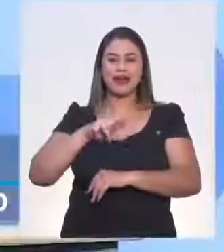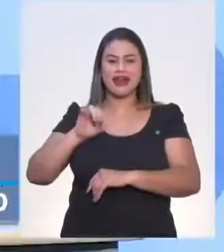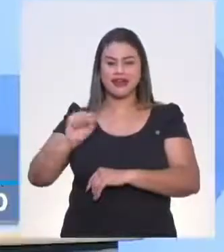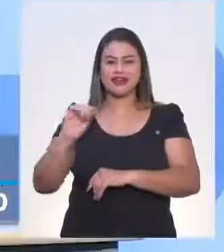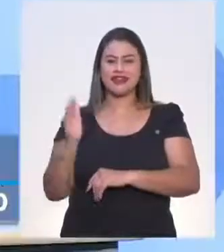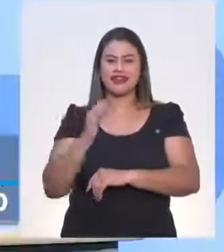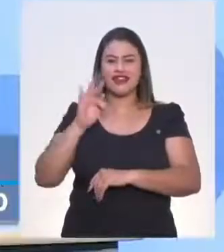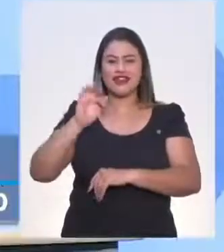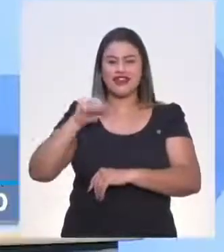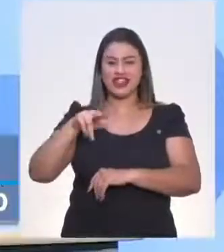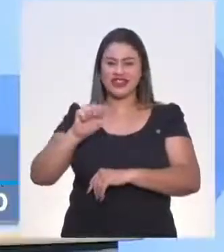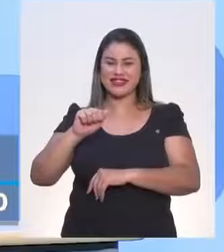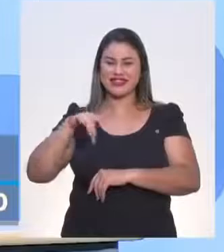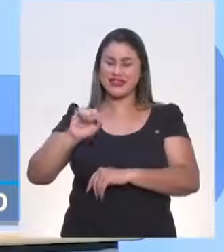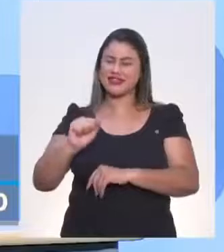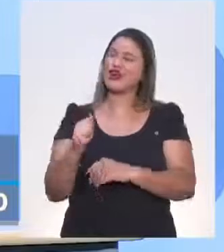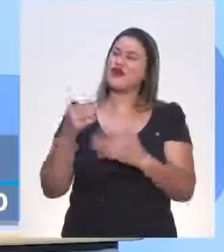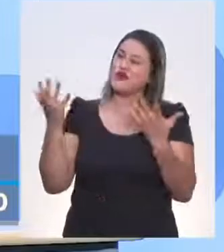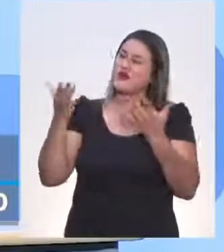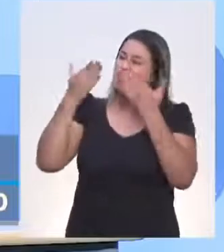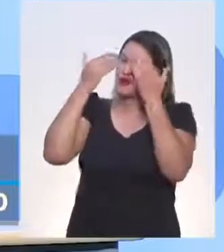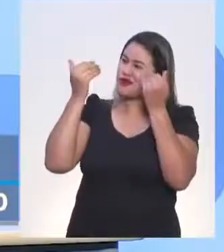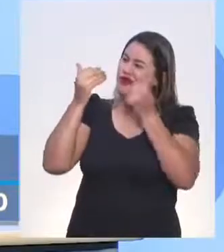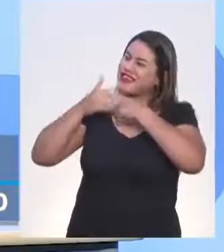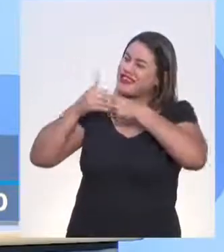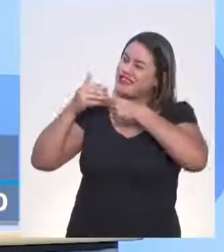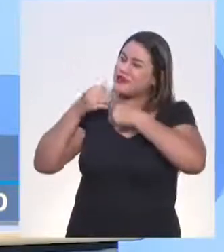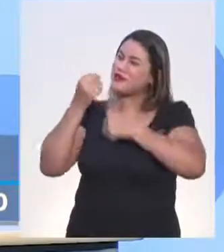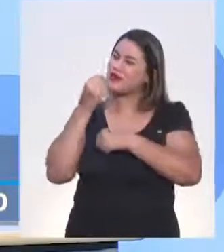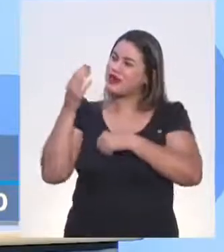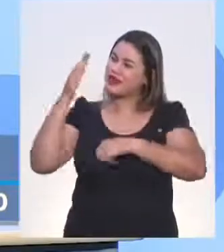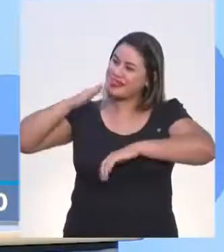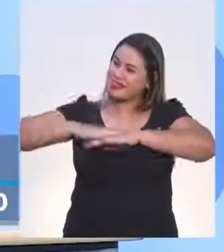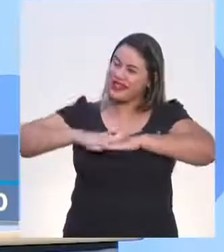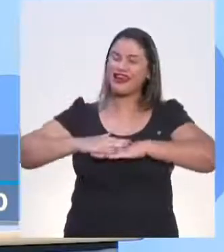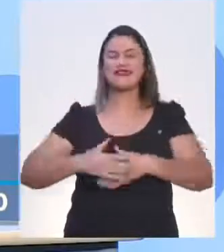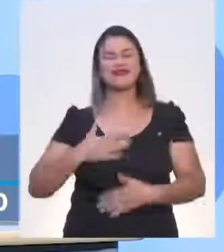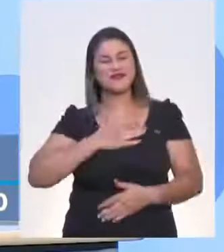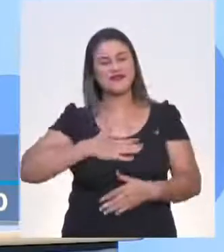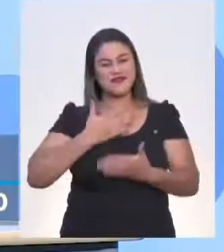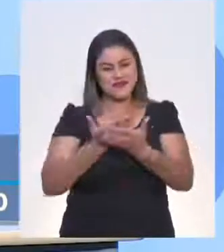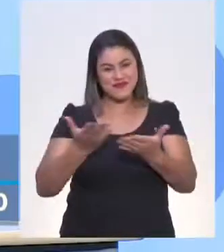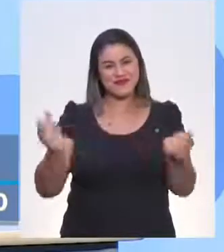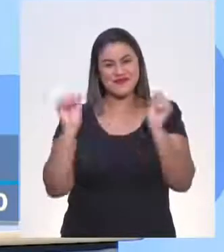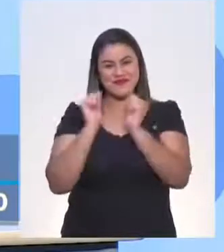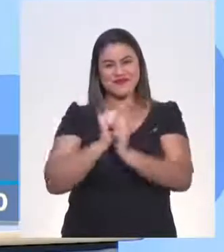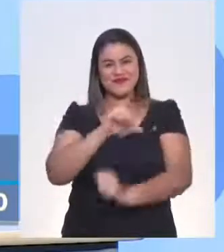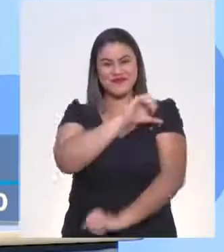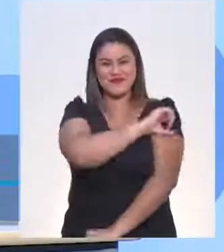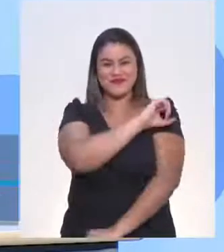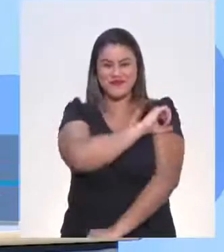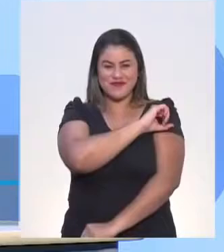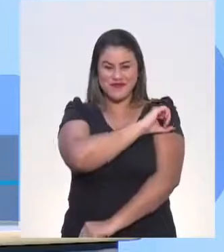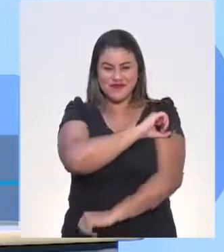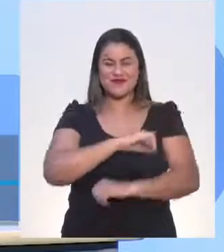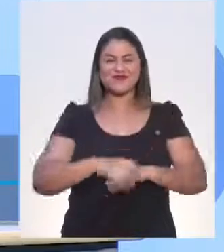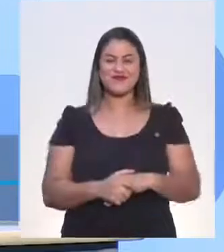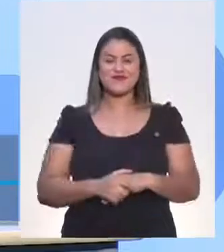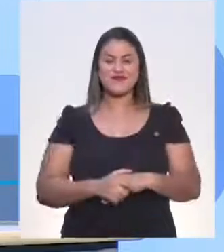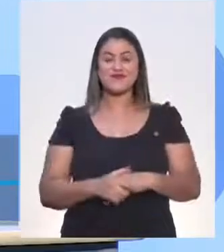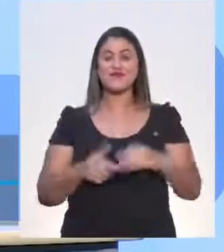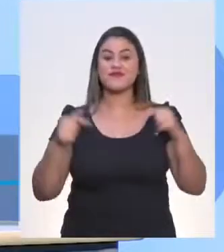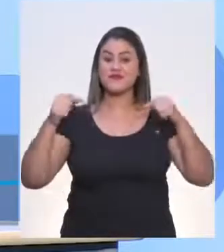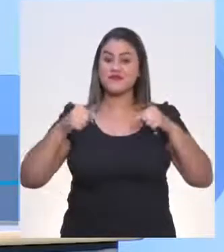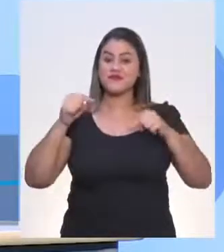Fernanda. Oi, Jonas, querido. Boa tarde, pessoal. É um prazer estar com vocês aqui no 9º ano do Ensino Fundamental.